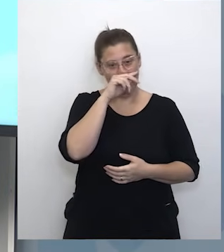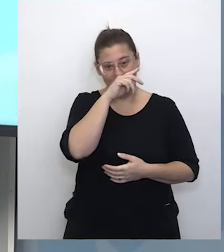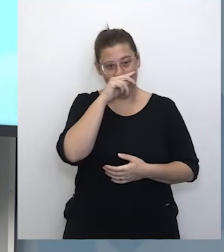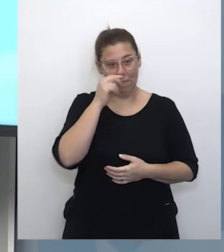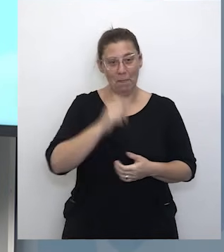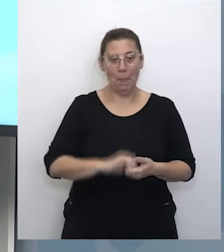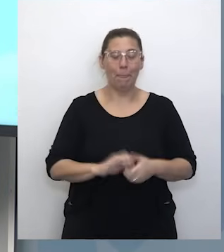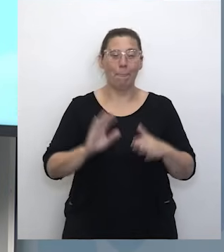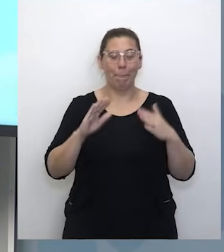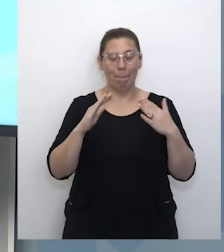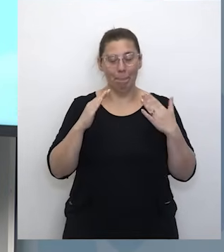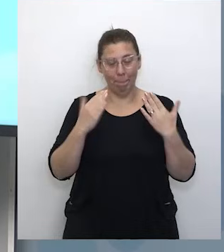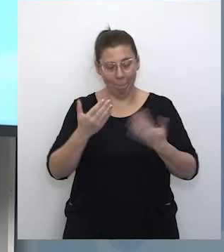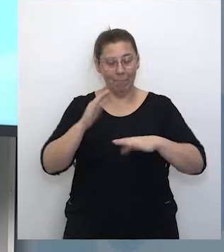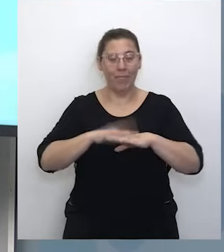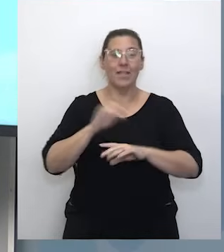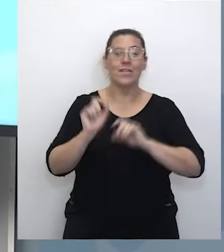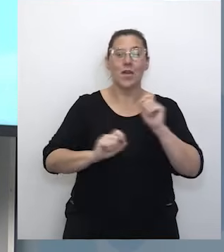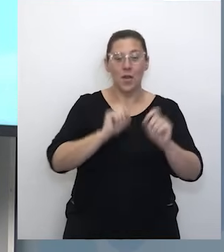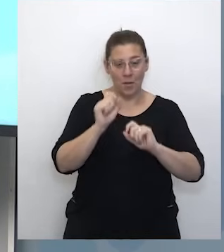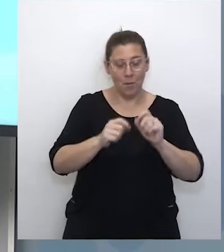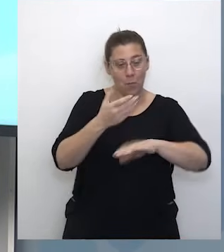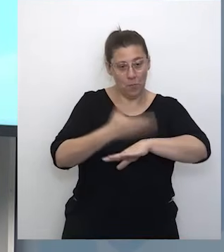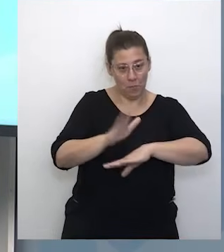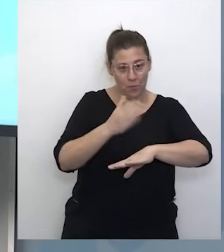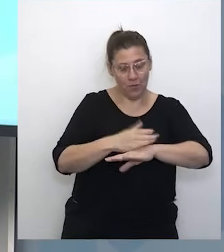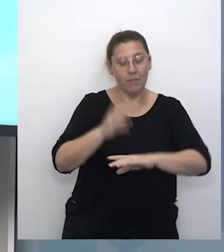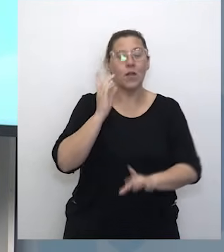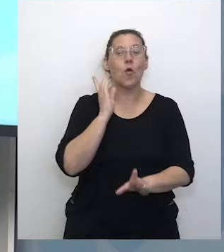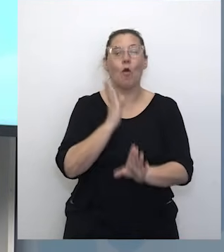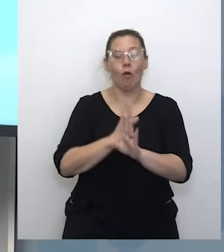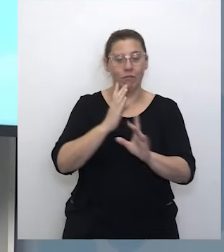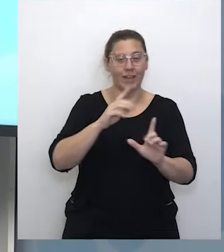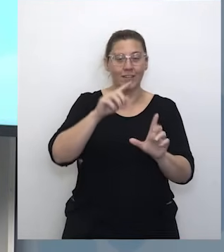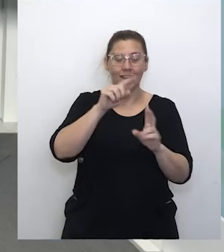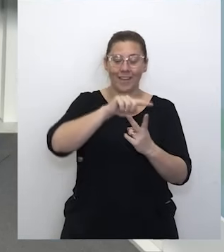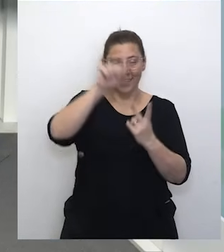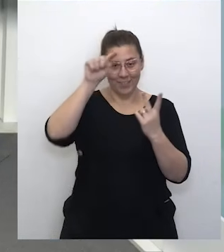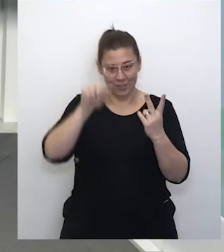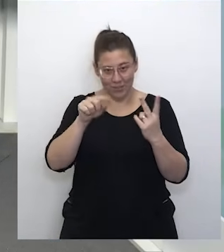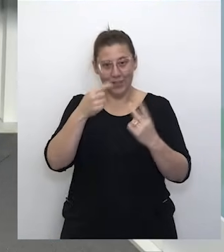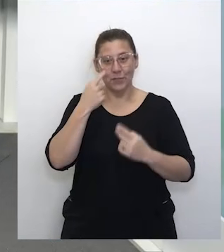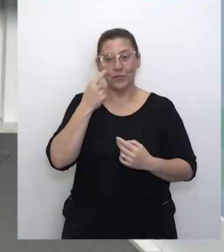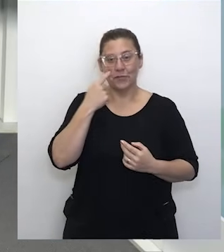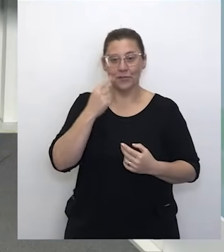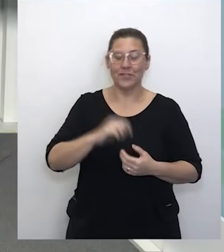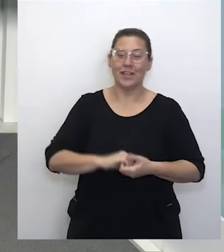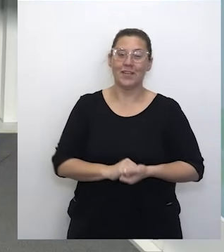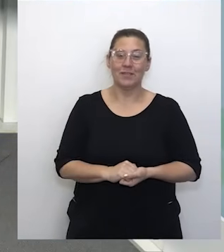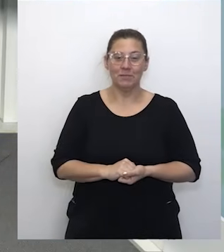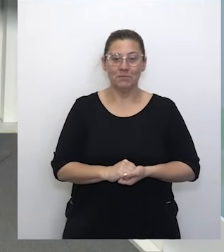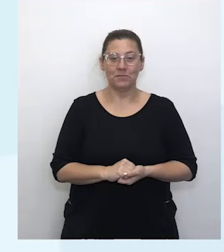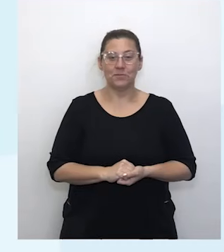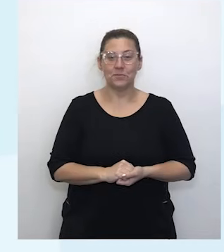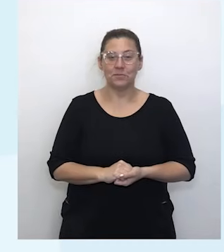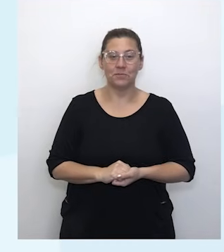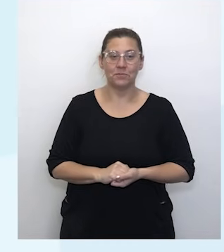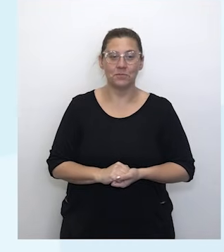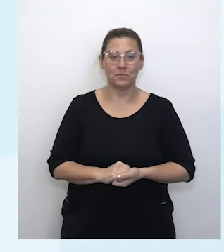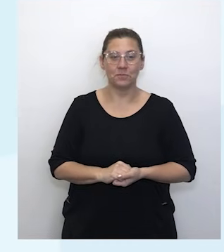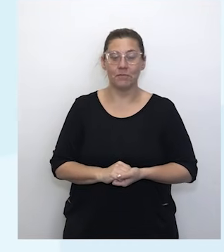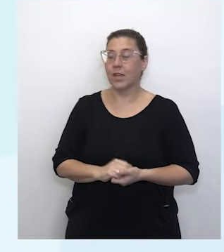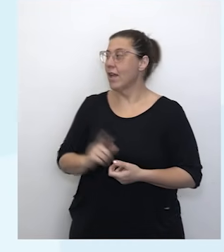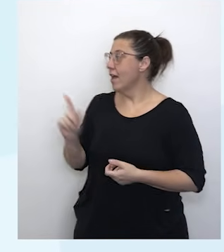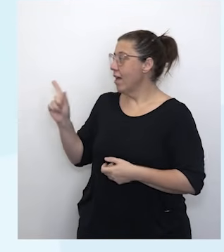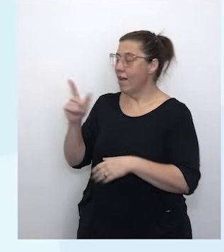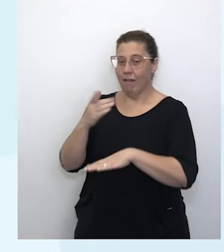Então, hoje, o que a gente vai fazer? Um pouco de treino calculando raiz quadrada, beleza? Então, vamos lá. Próximo agora, vamos fazer um exercício. Esse